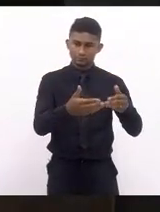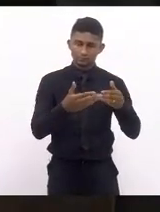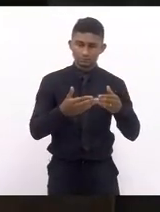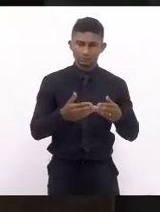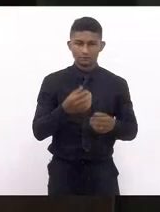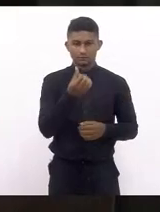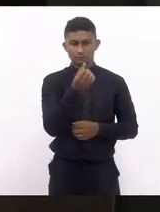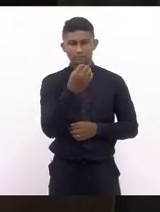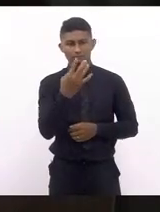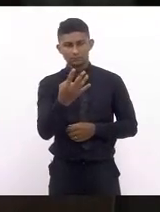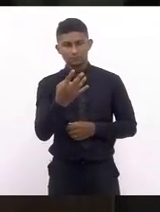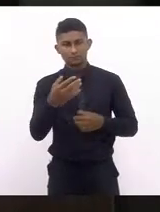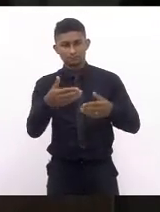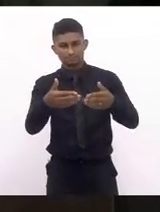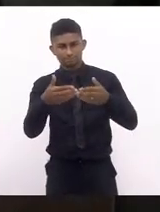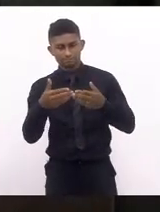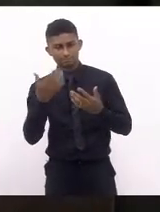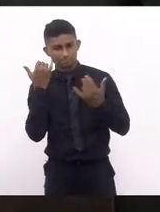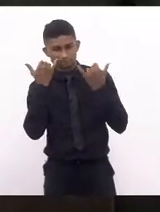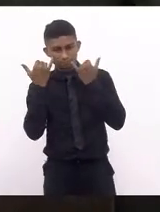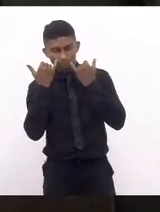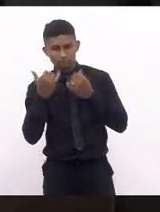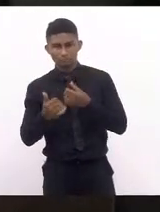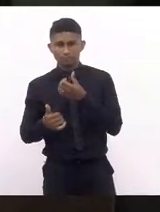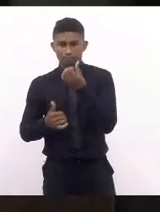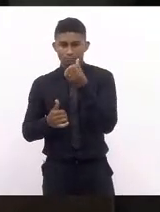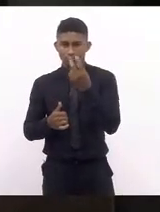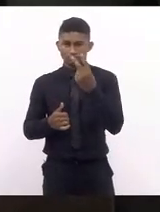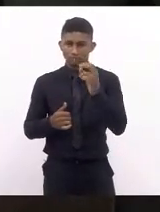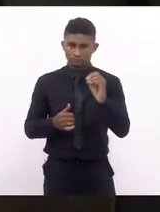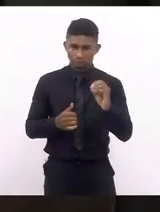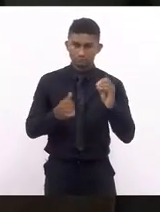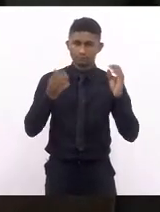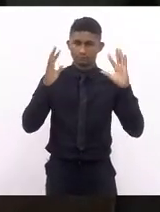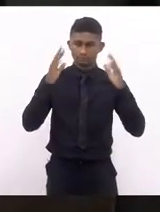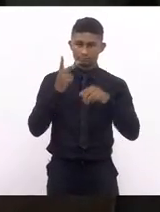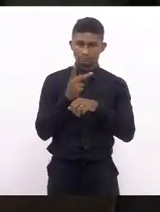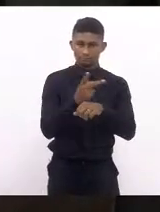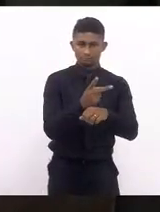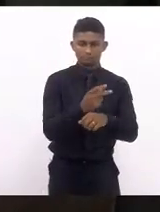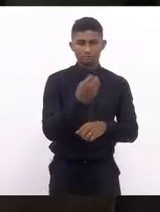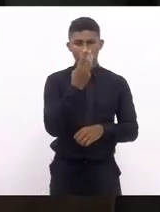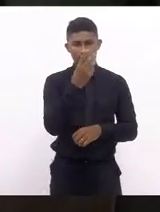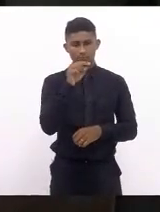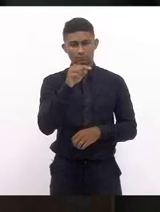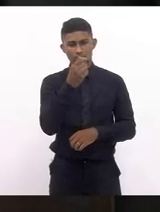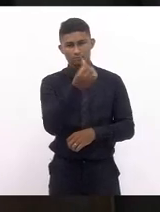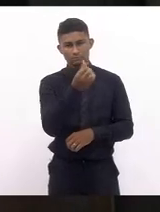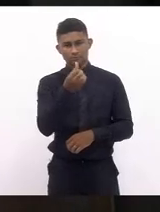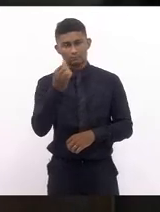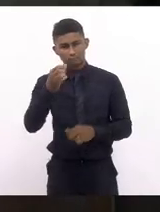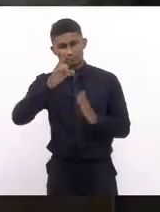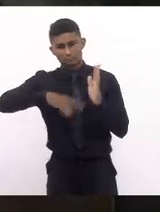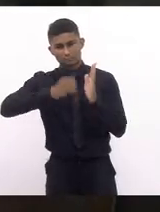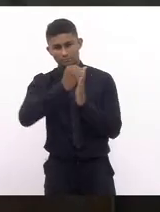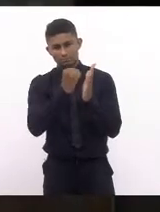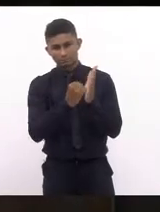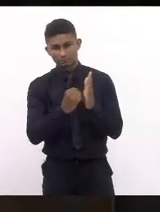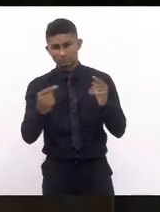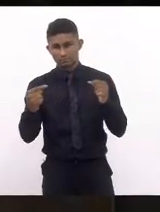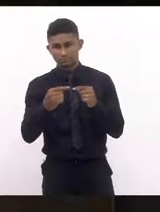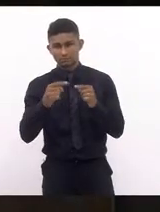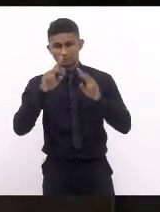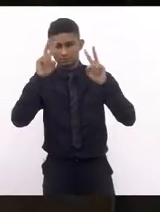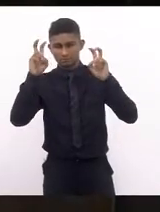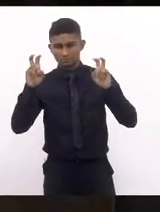numerados 64 requerimento de informações 620 emoções 3001 e fez ofícios relacionados aos